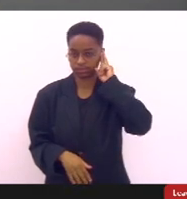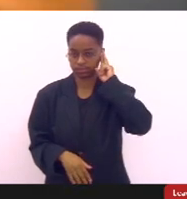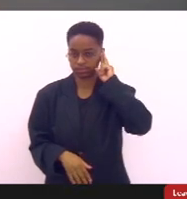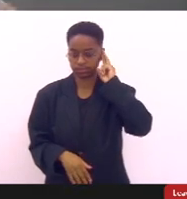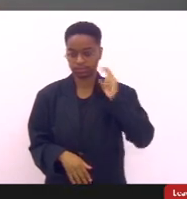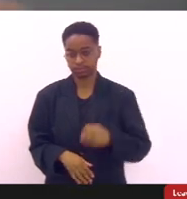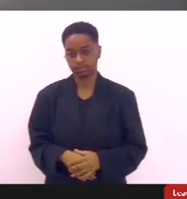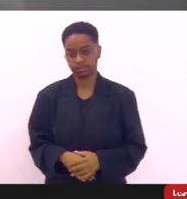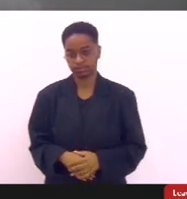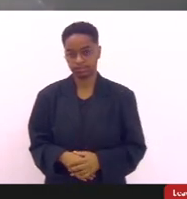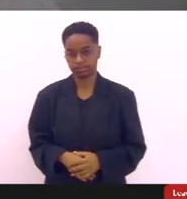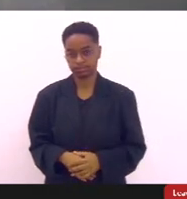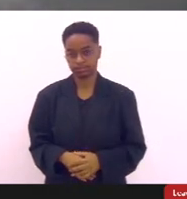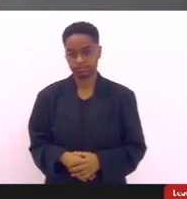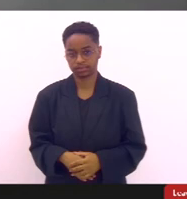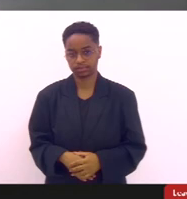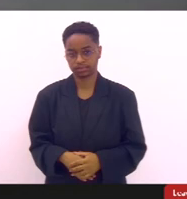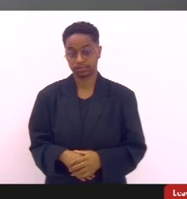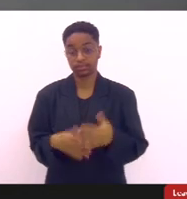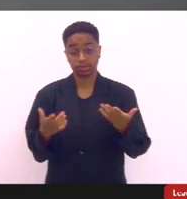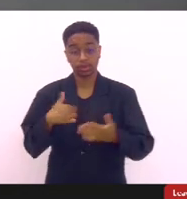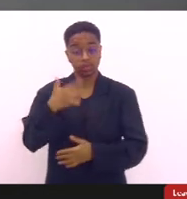Então, eu não sei como as coisas estão andando.